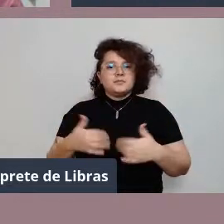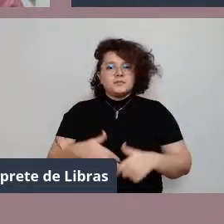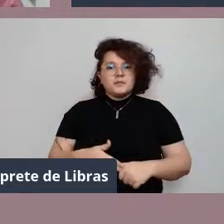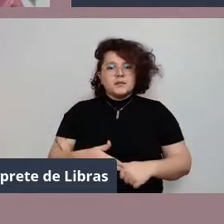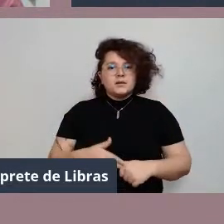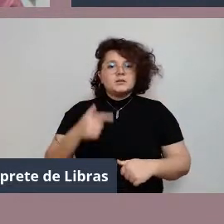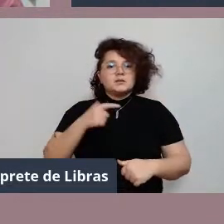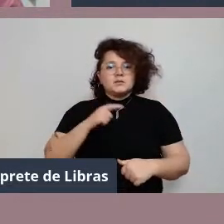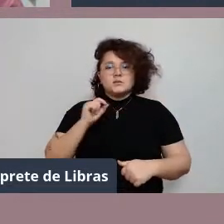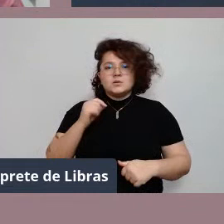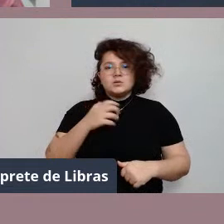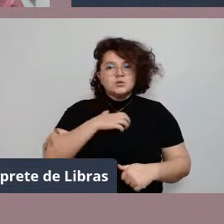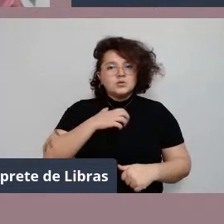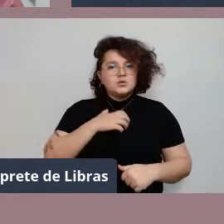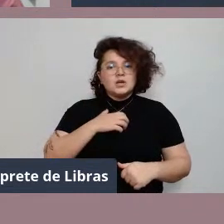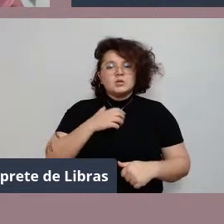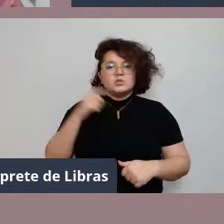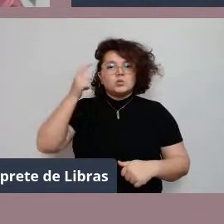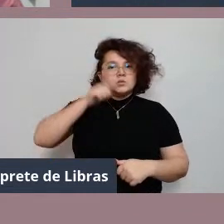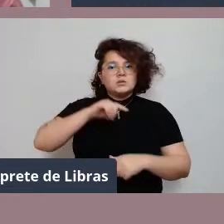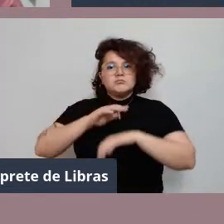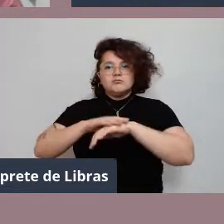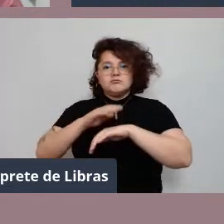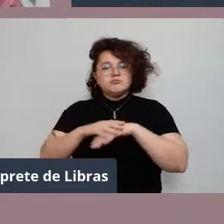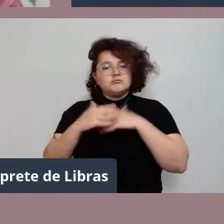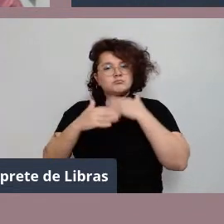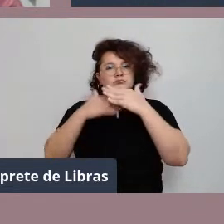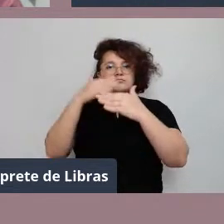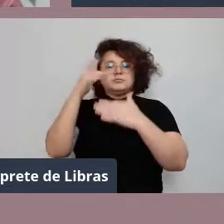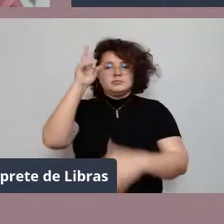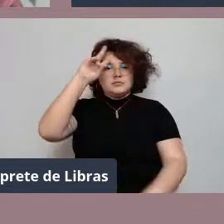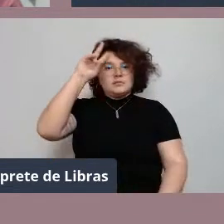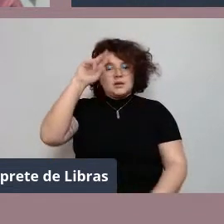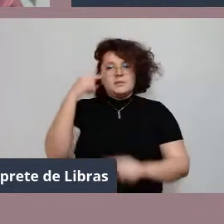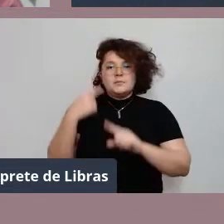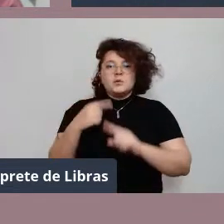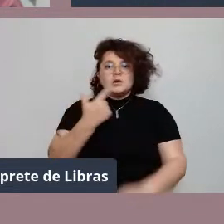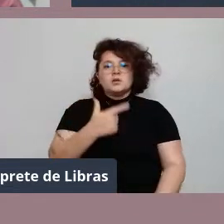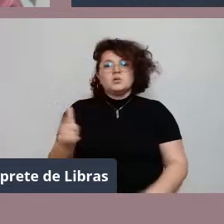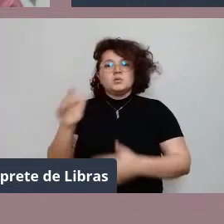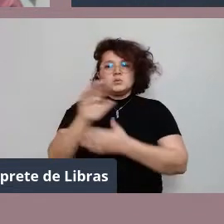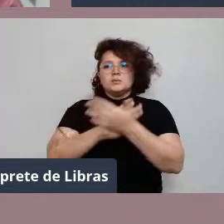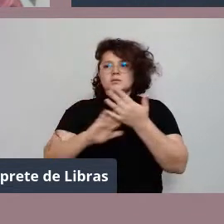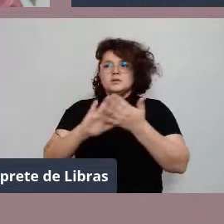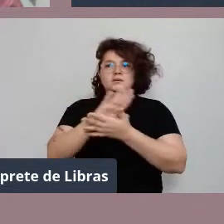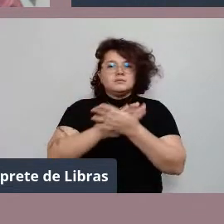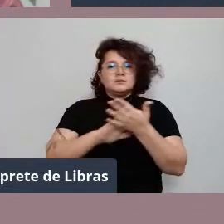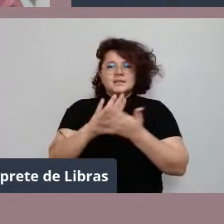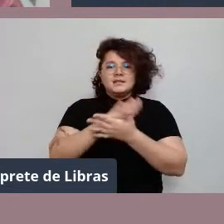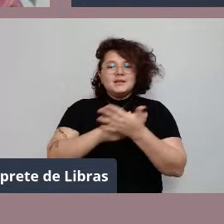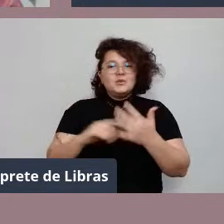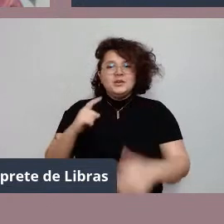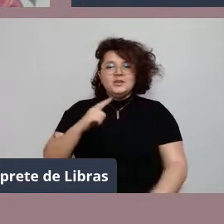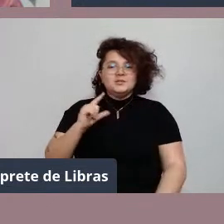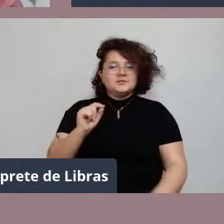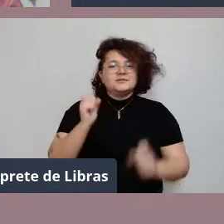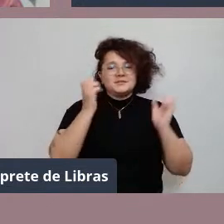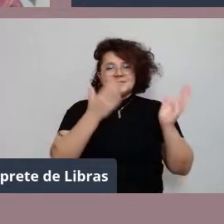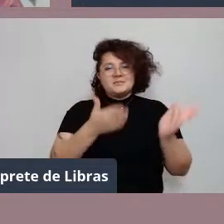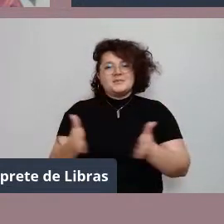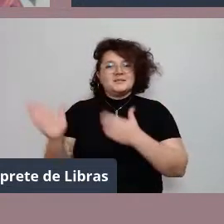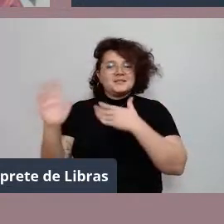de alguma maneira, a gente tenta reconstruir isso, porque a gente não tem o processo, né? A gente tem esses restos do processo,